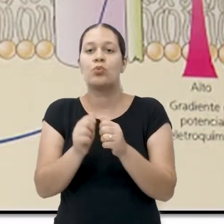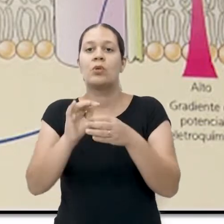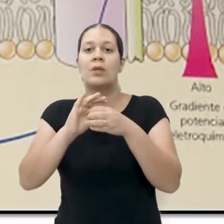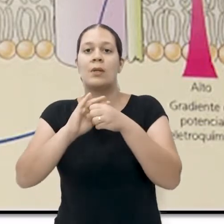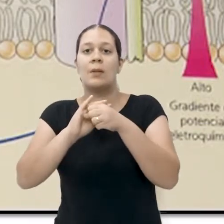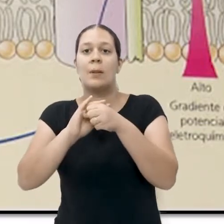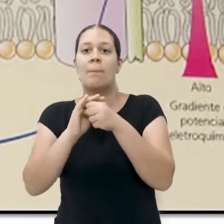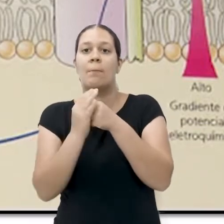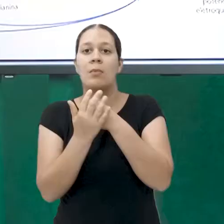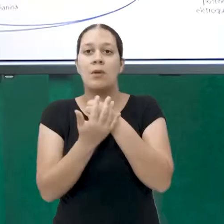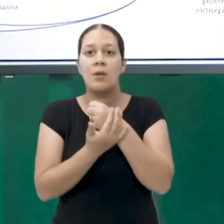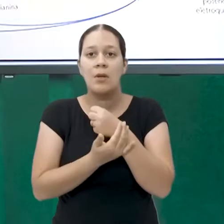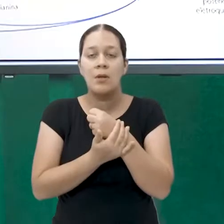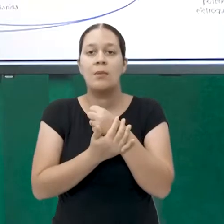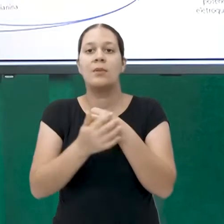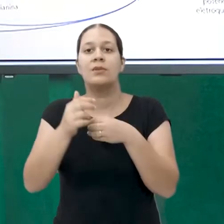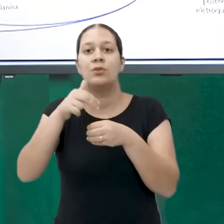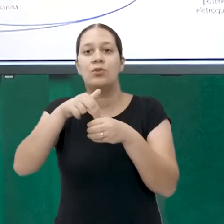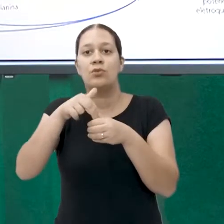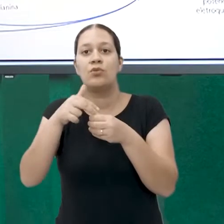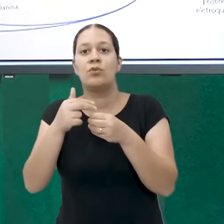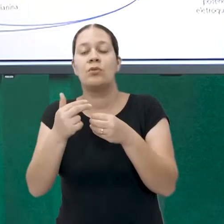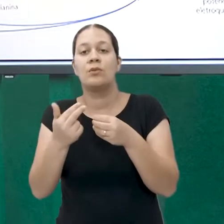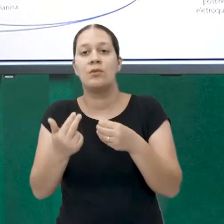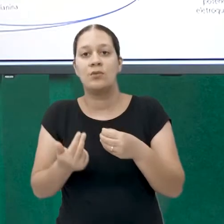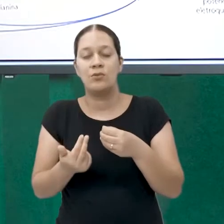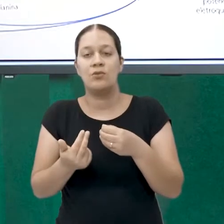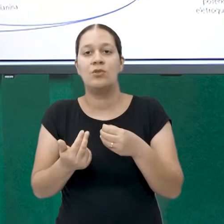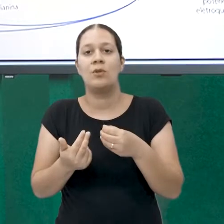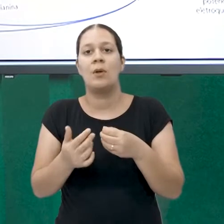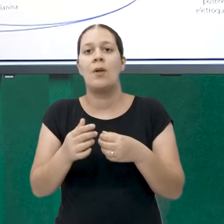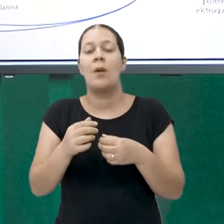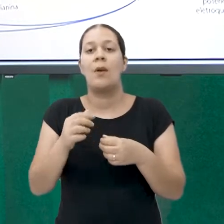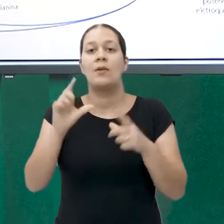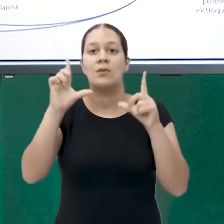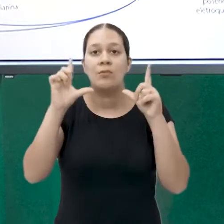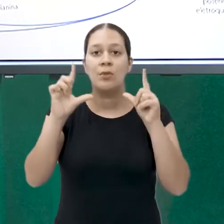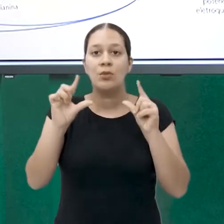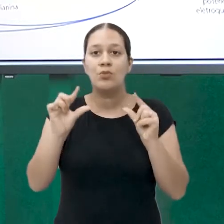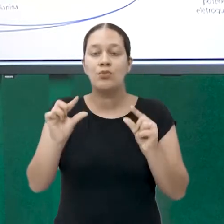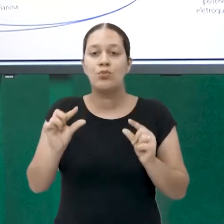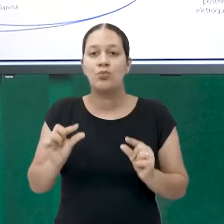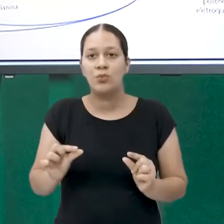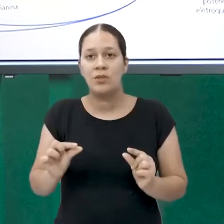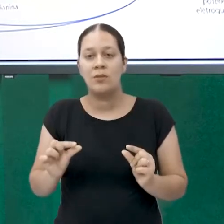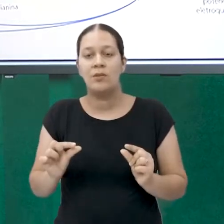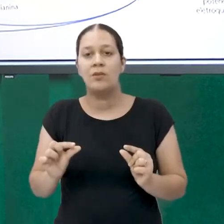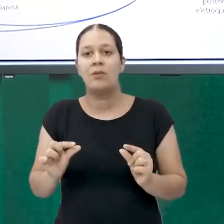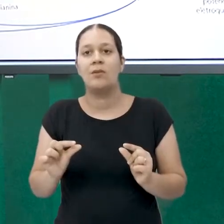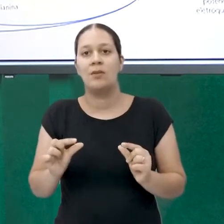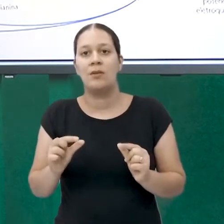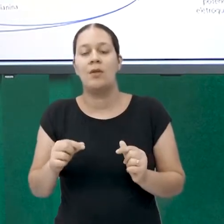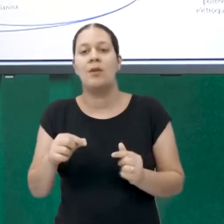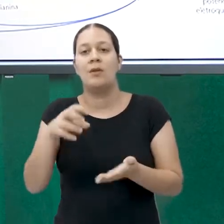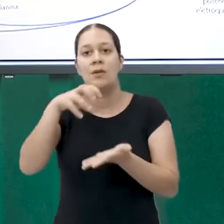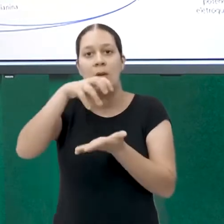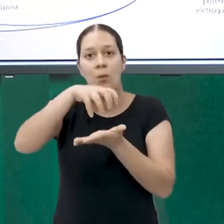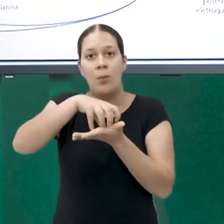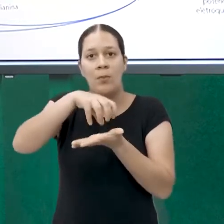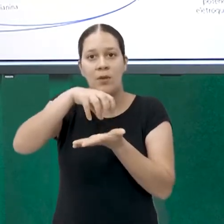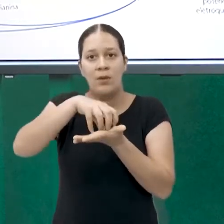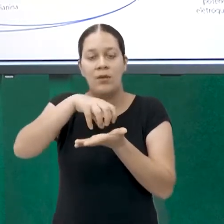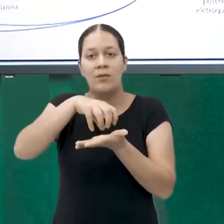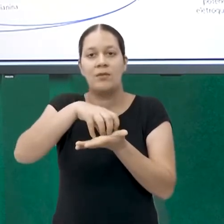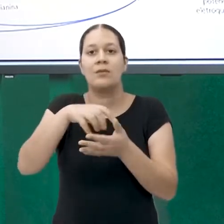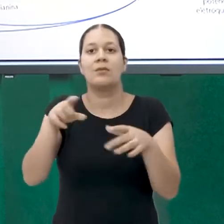lado da membrana aqui, ó, o único lugar que tem menos hidrogênio do que lá de cá, a concentração é mais baixa, só tem um jeito de passar,